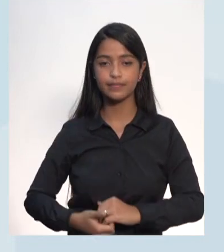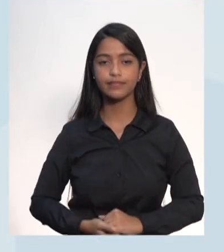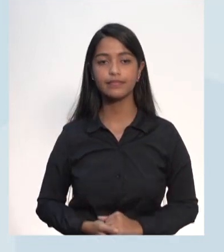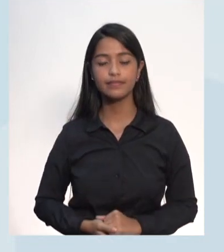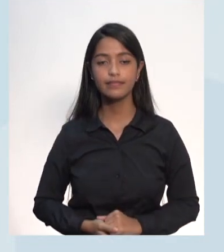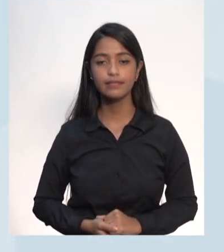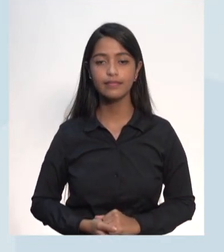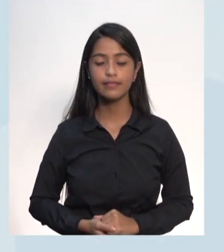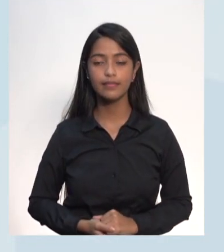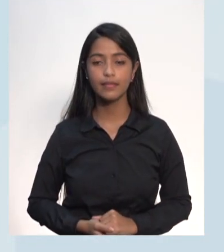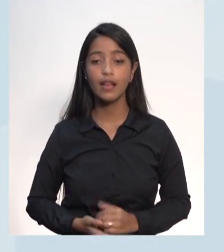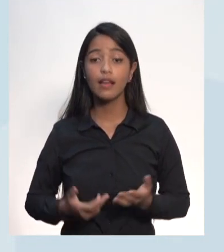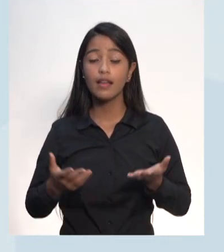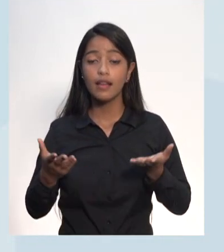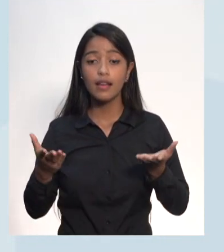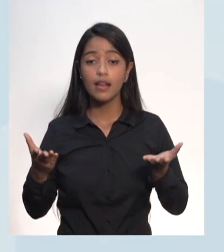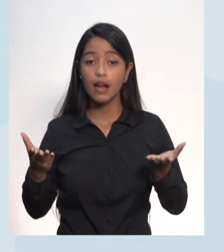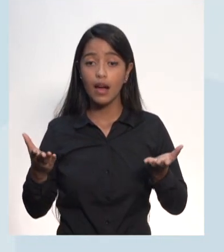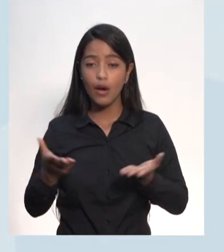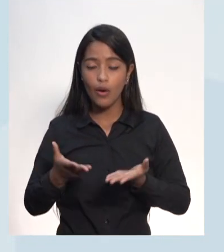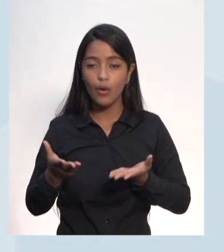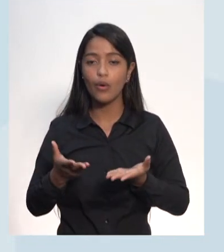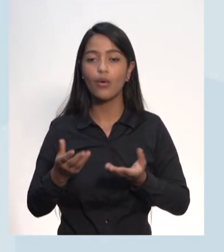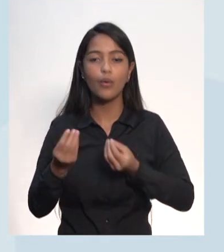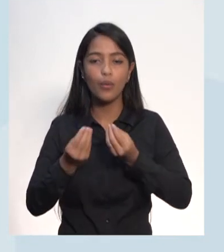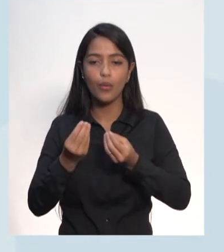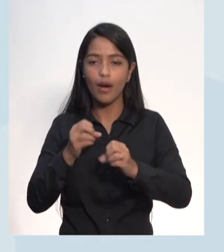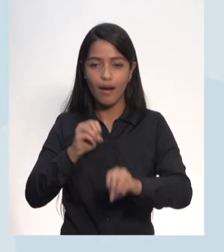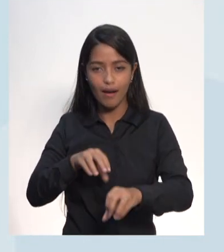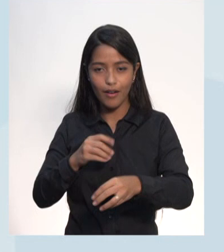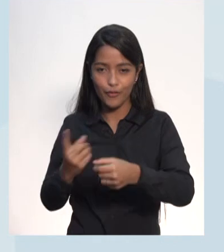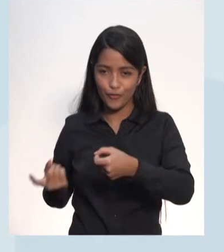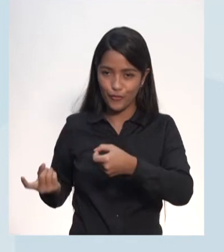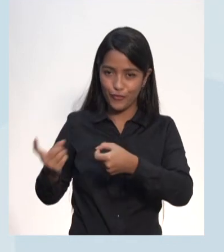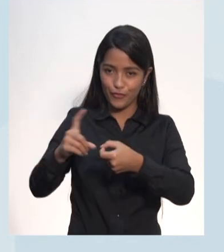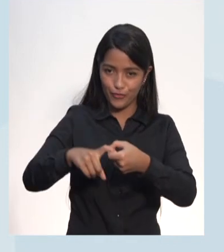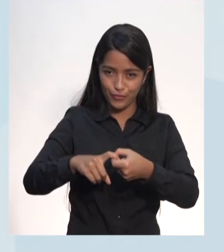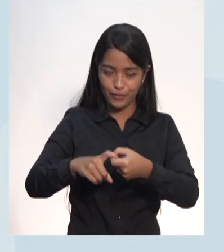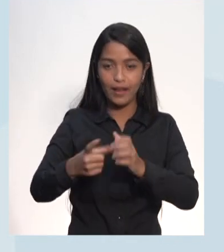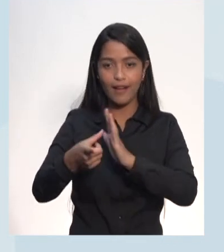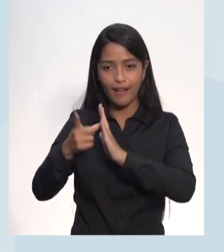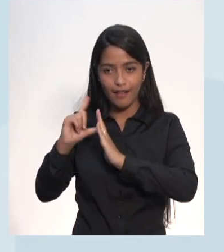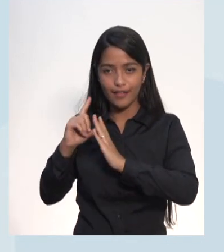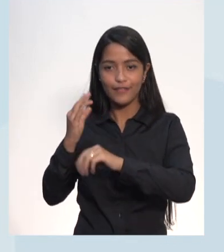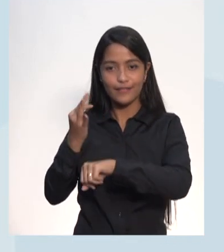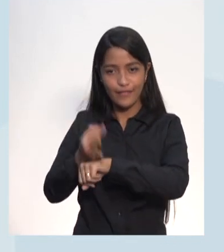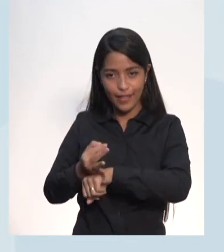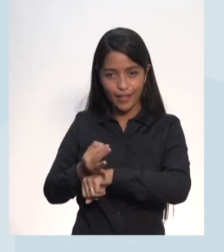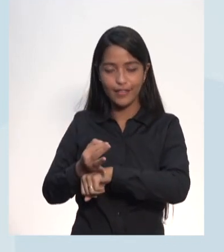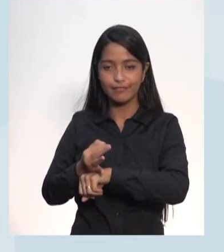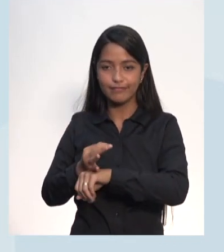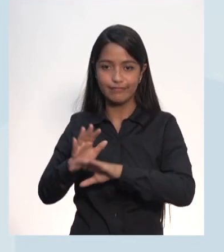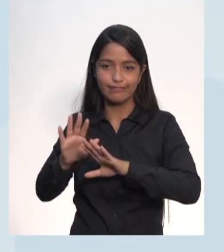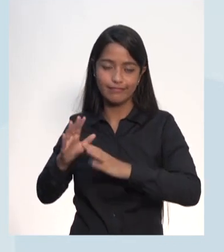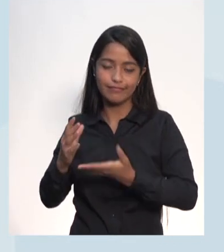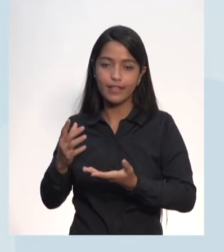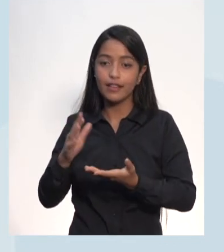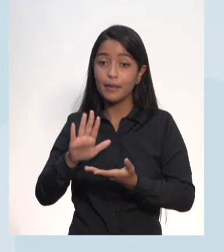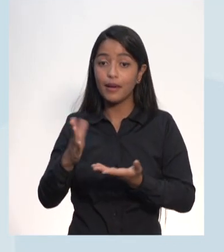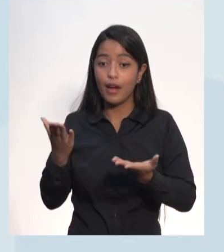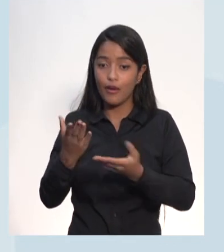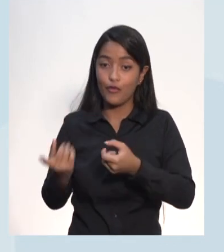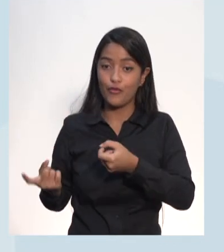num cenário, né, agora, com essa retomada das aulas, depois das férias e recesso, nesse momento super único e